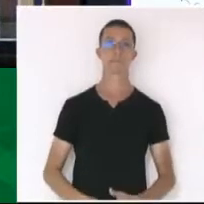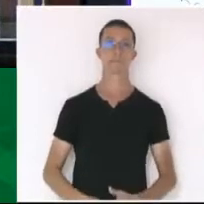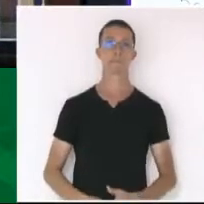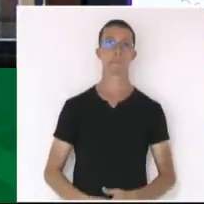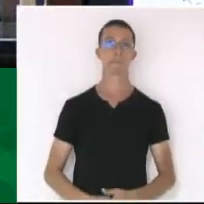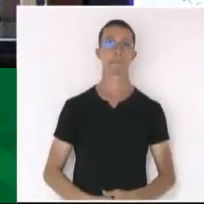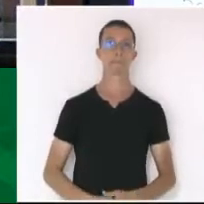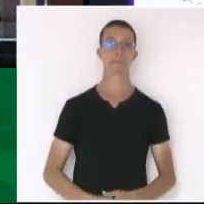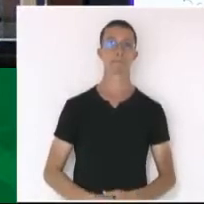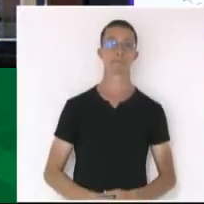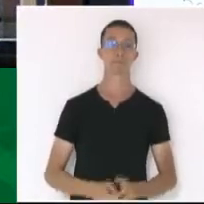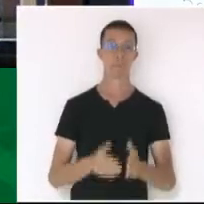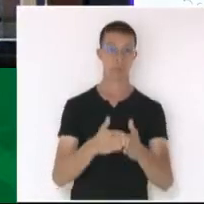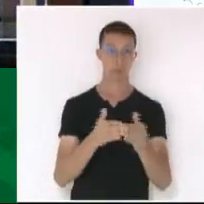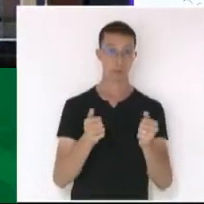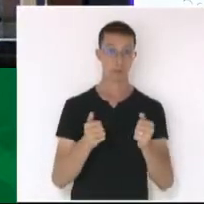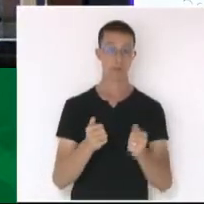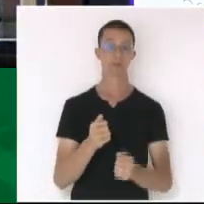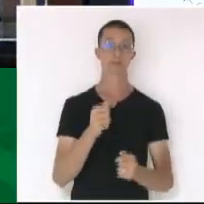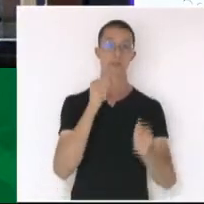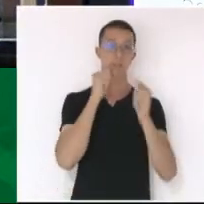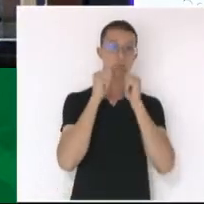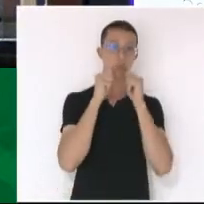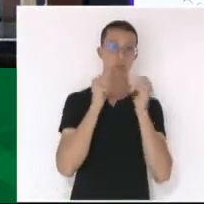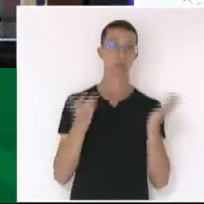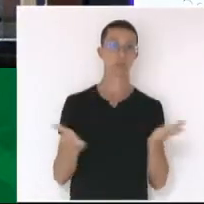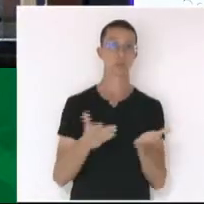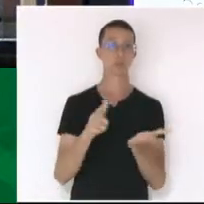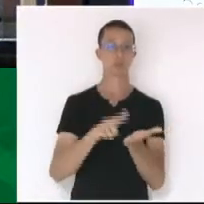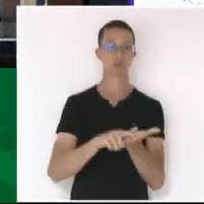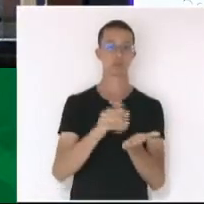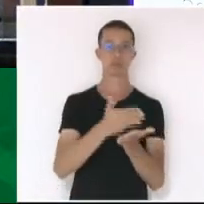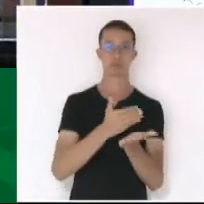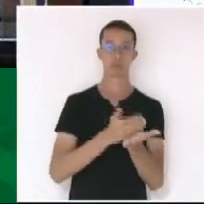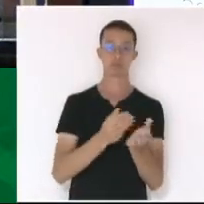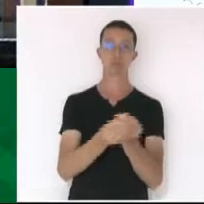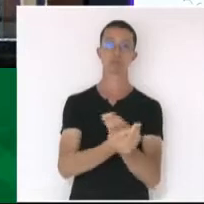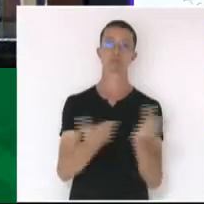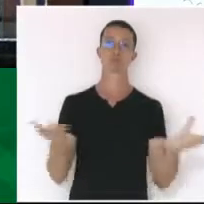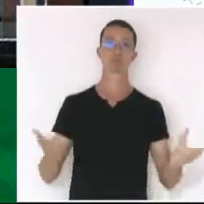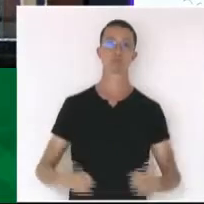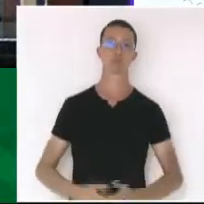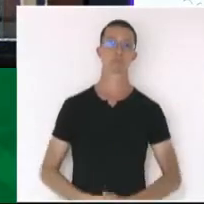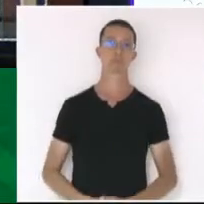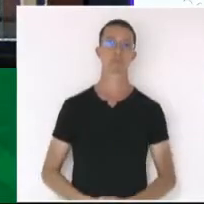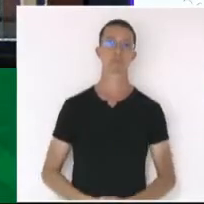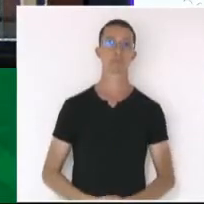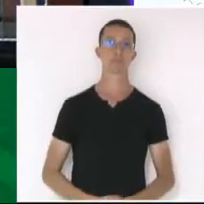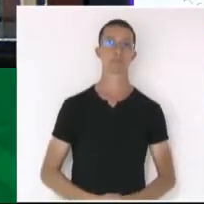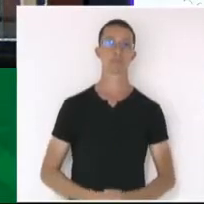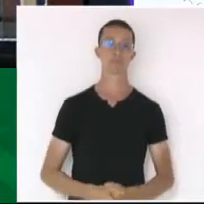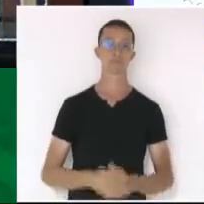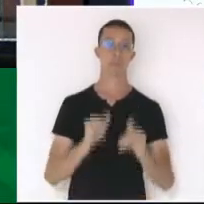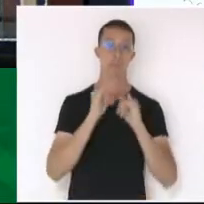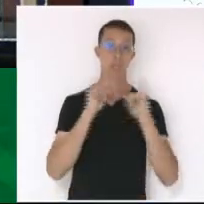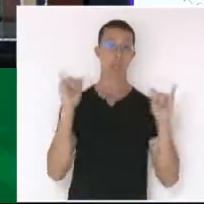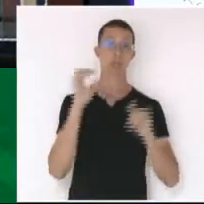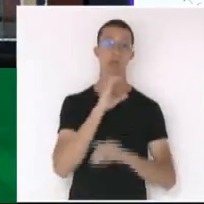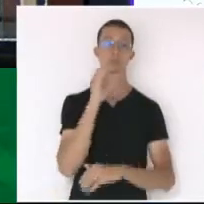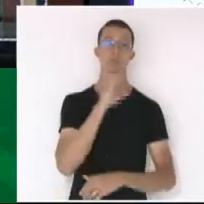solicitou à assessoria que proceda a distribuição do expediente em breve comunicações